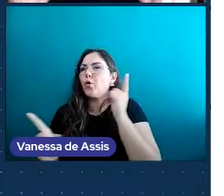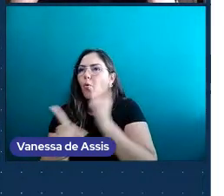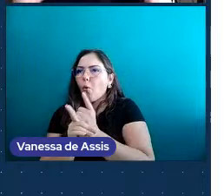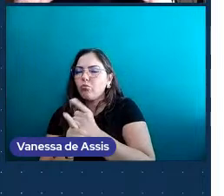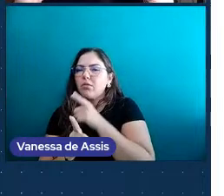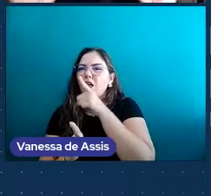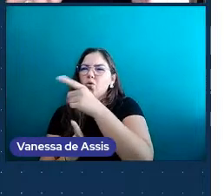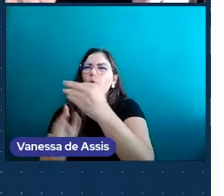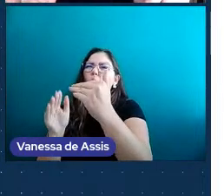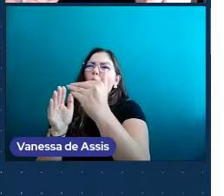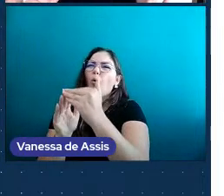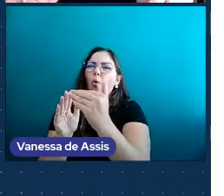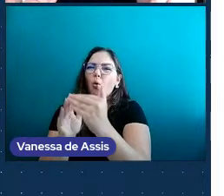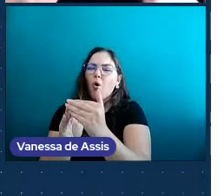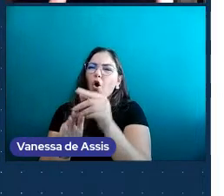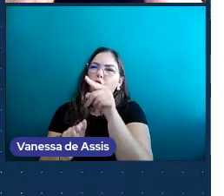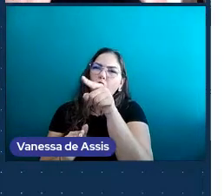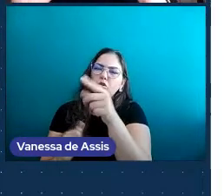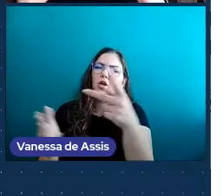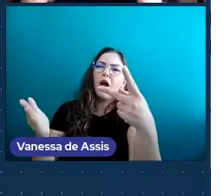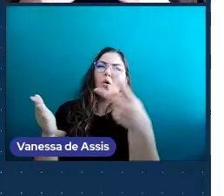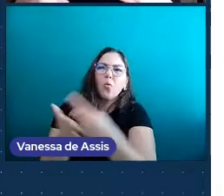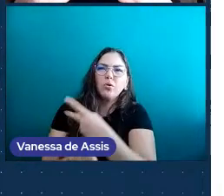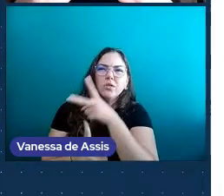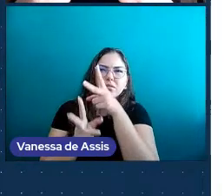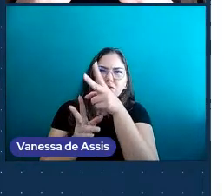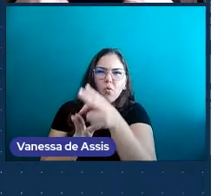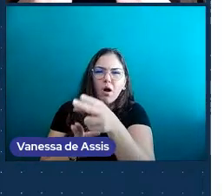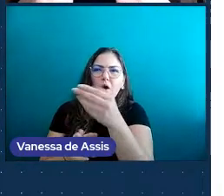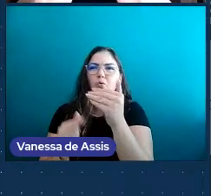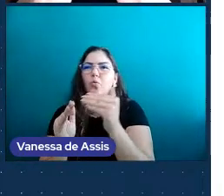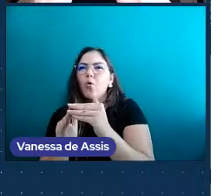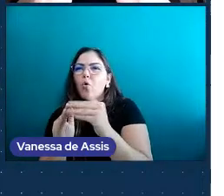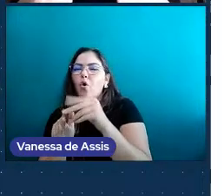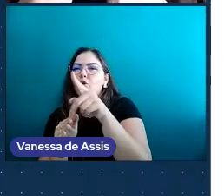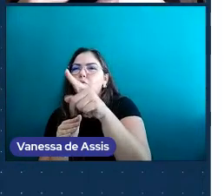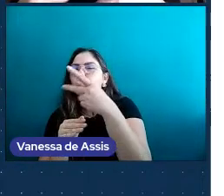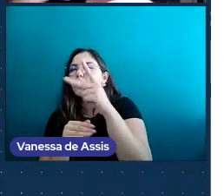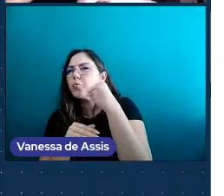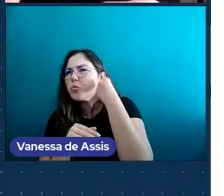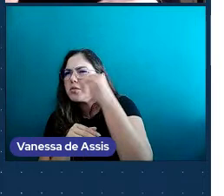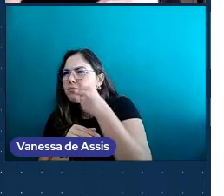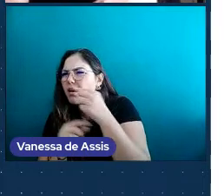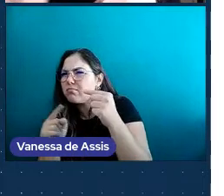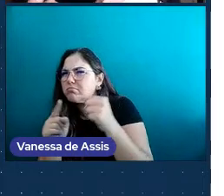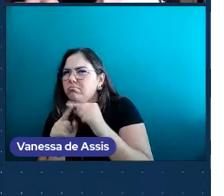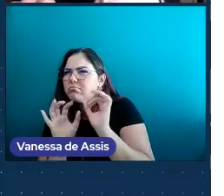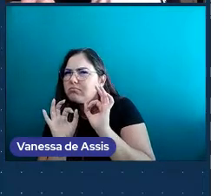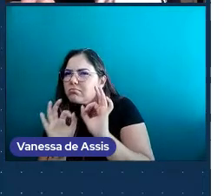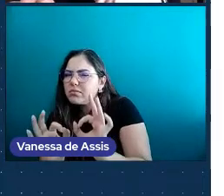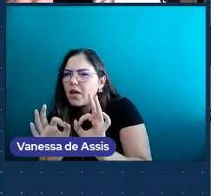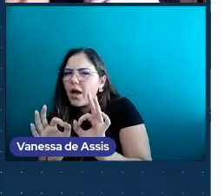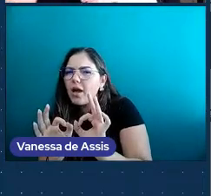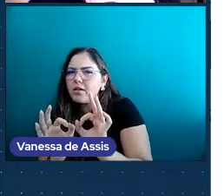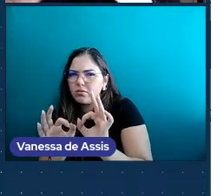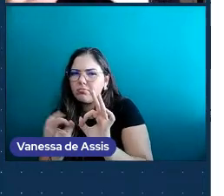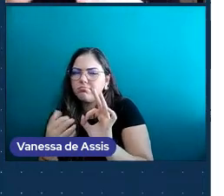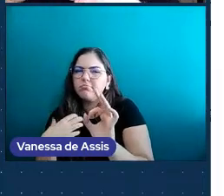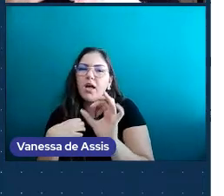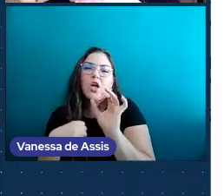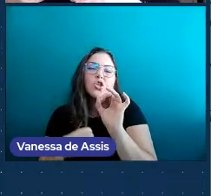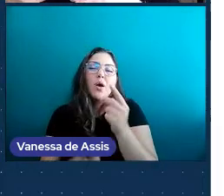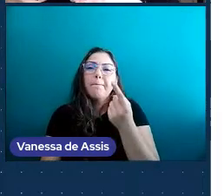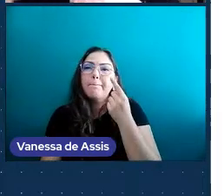participante que vivenciou o fenômeno que eu estou estudando, tem sentido? Seria uma espécie de uma checagem,